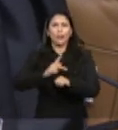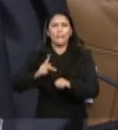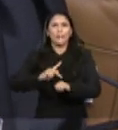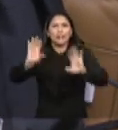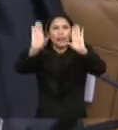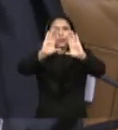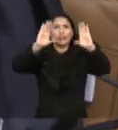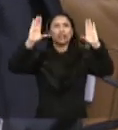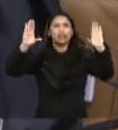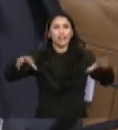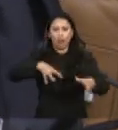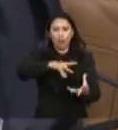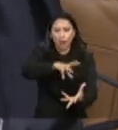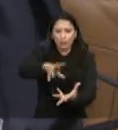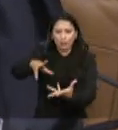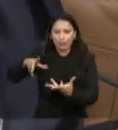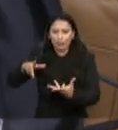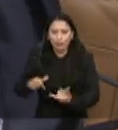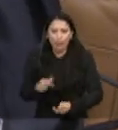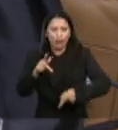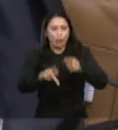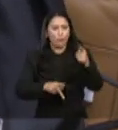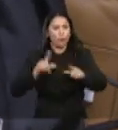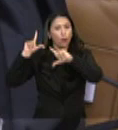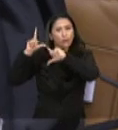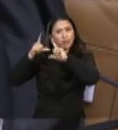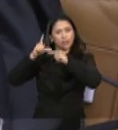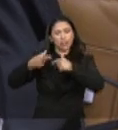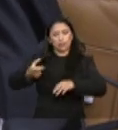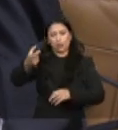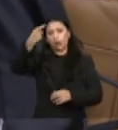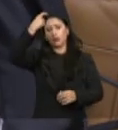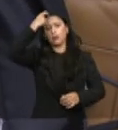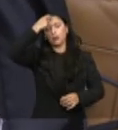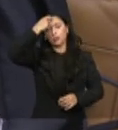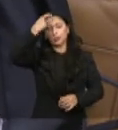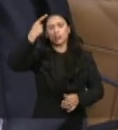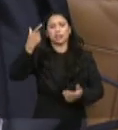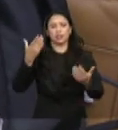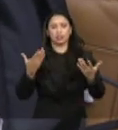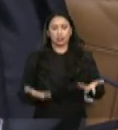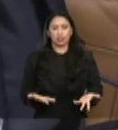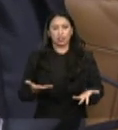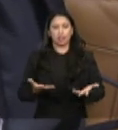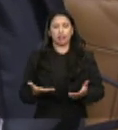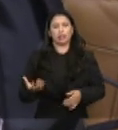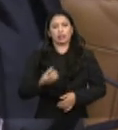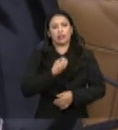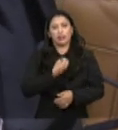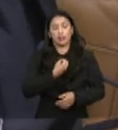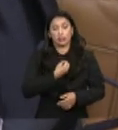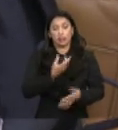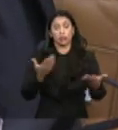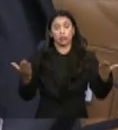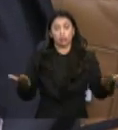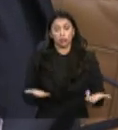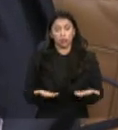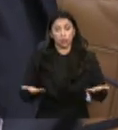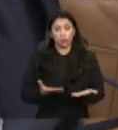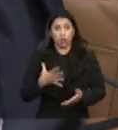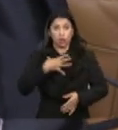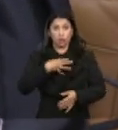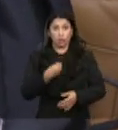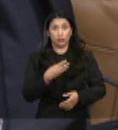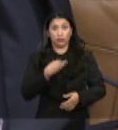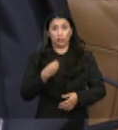o povo a tradição a consciência Olá o berço dos filhos e o túmulo dos